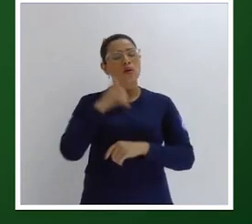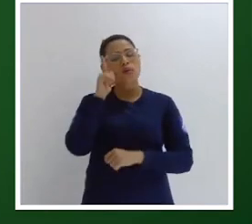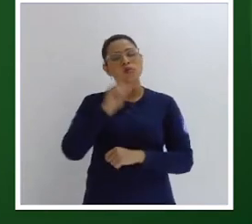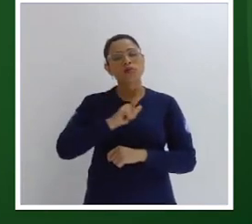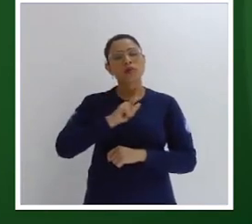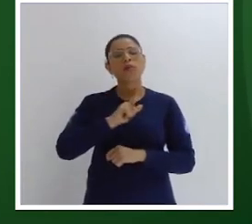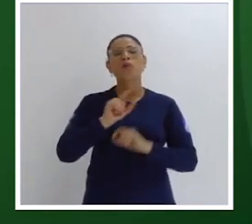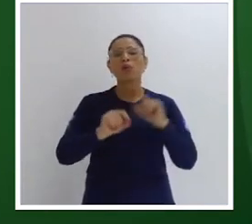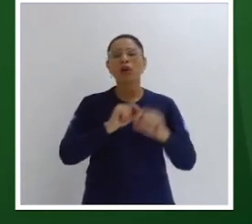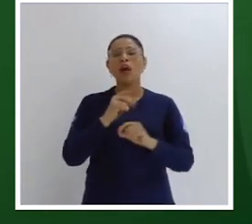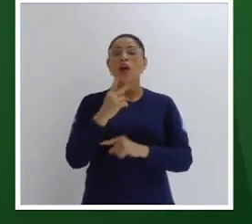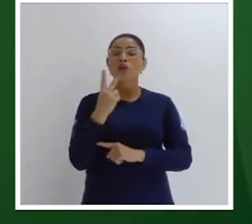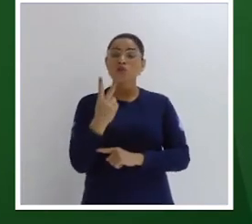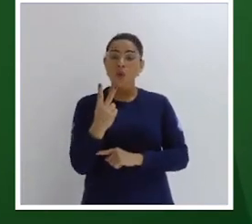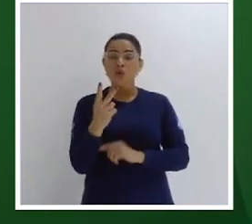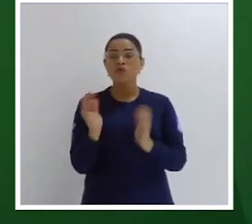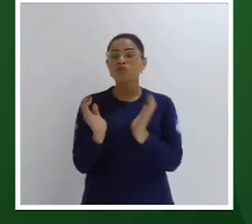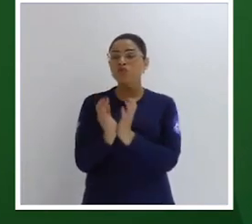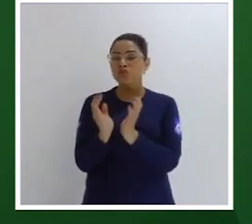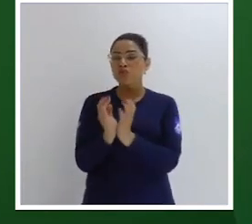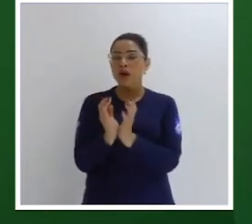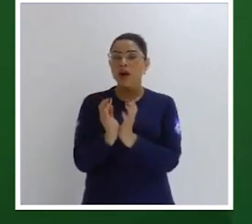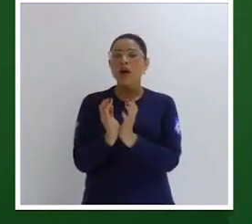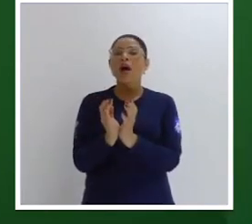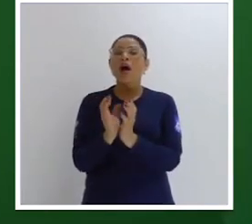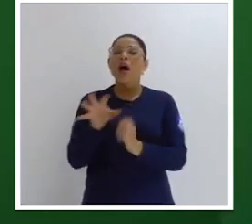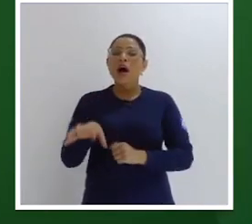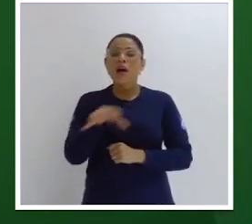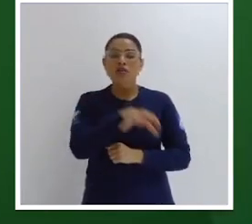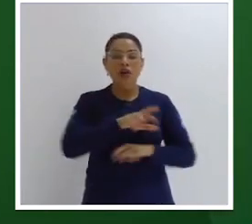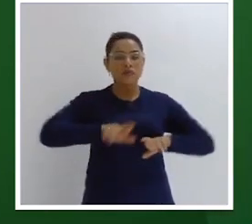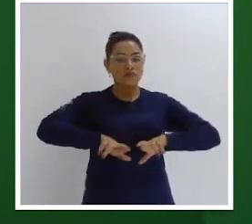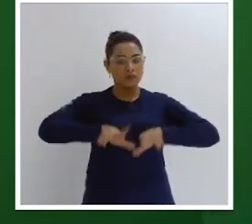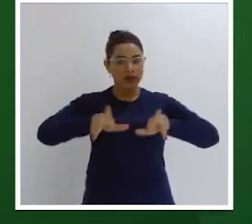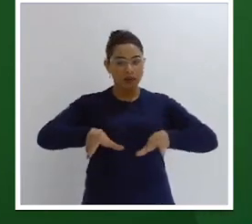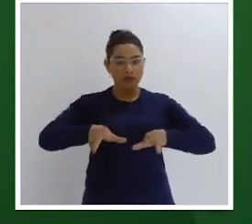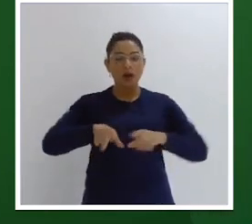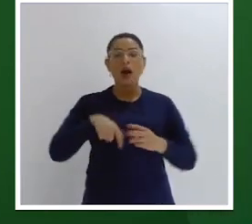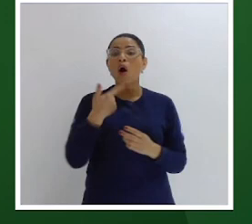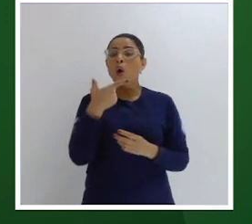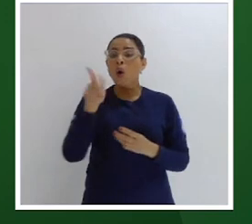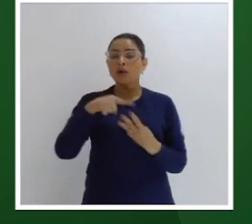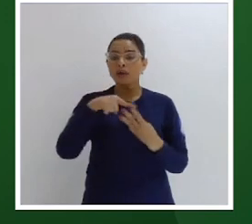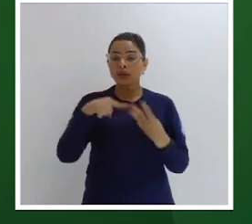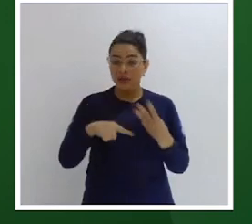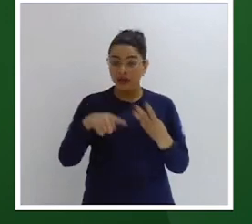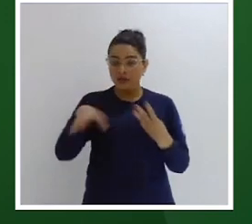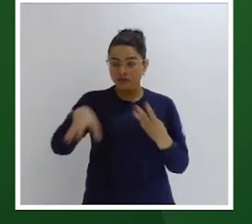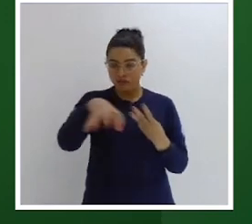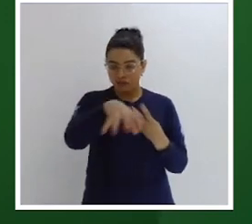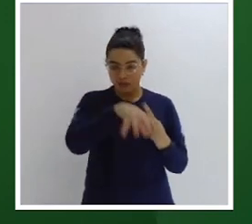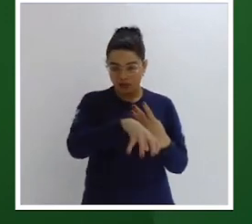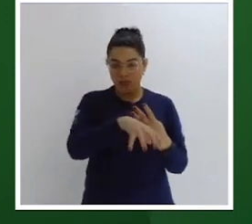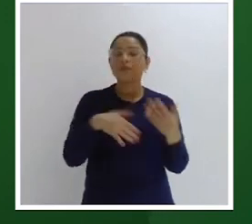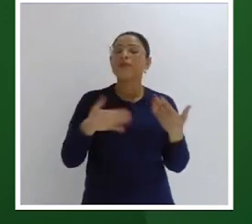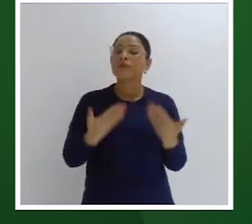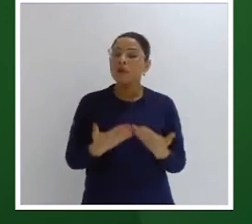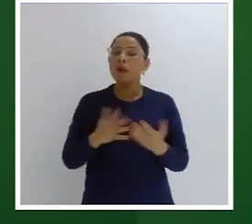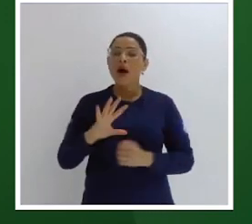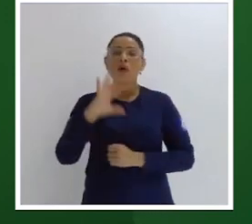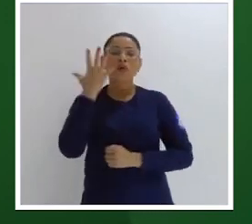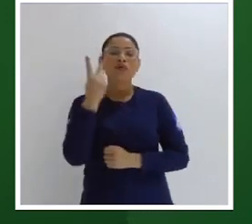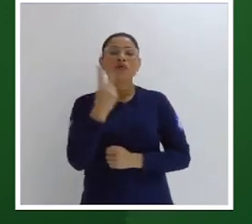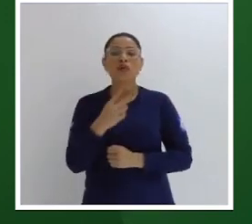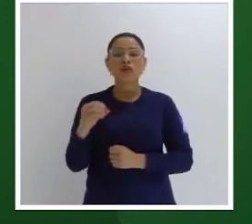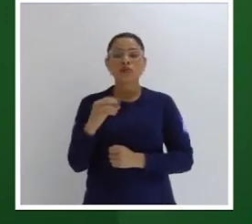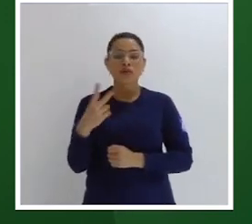realizar dois Multidões em duas regiões as outras três regiões elas estavam para acontecer no